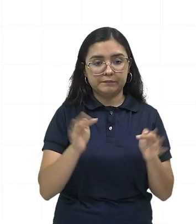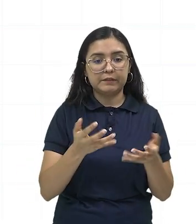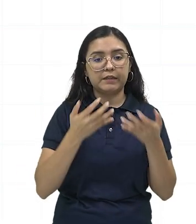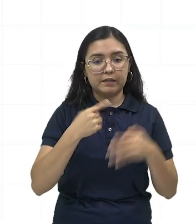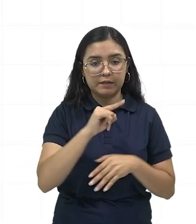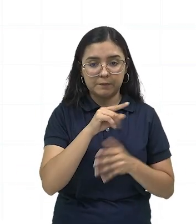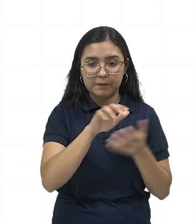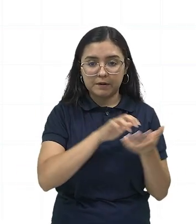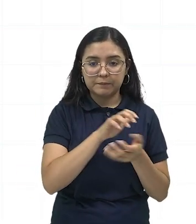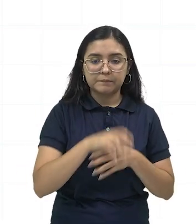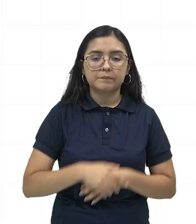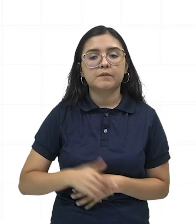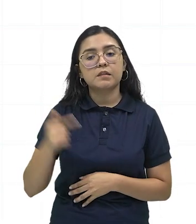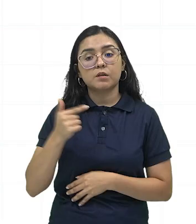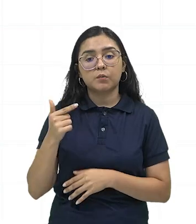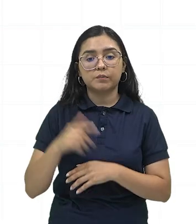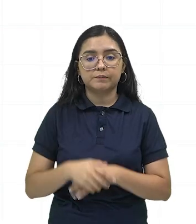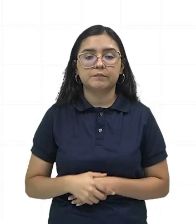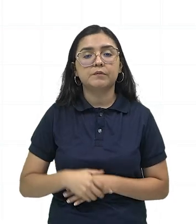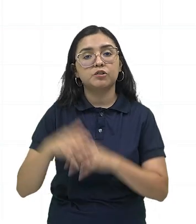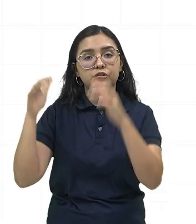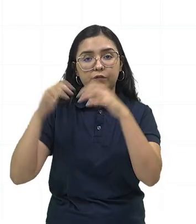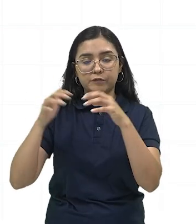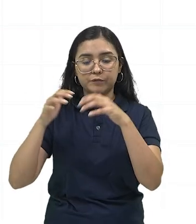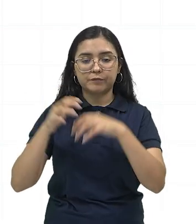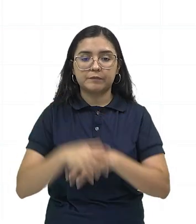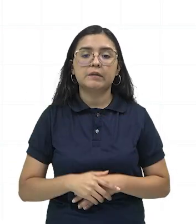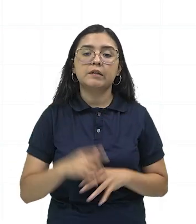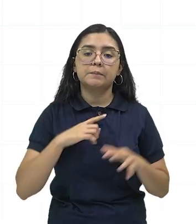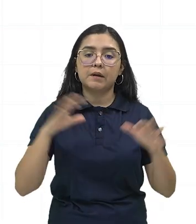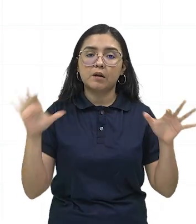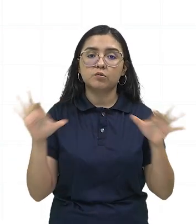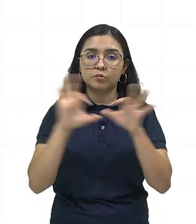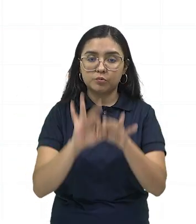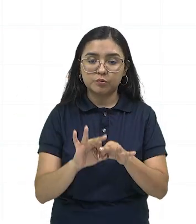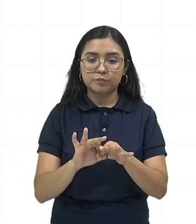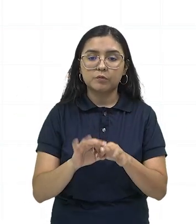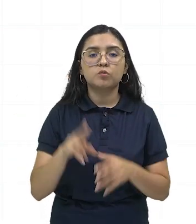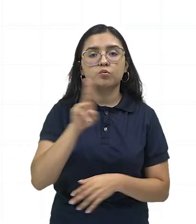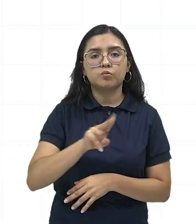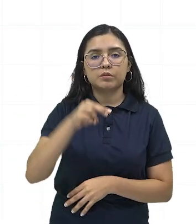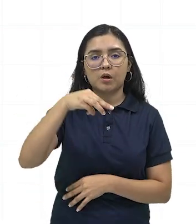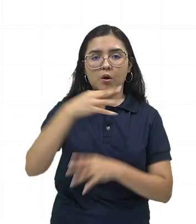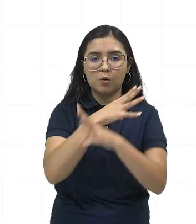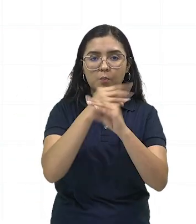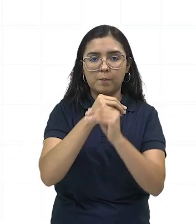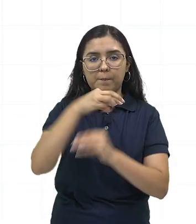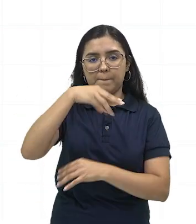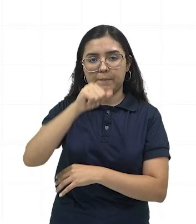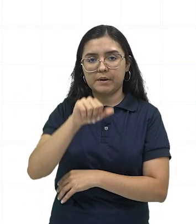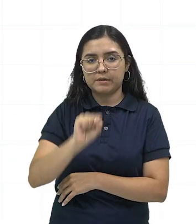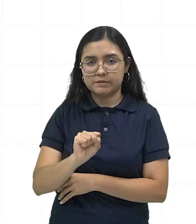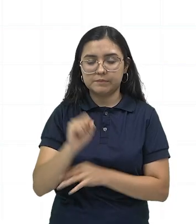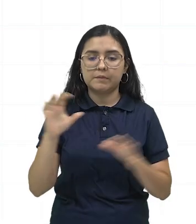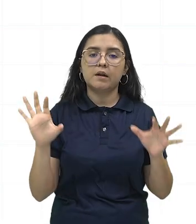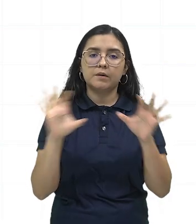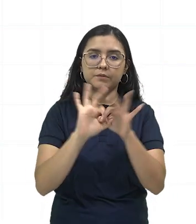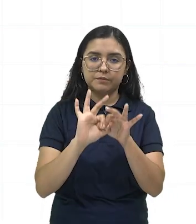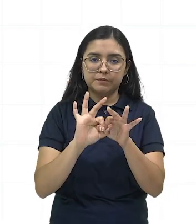parque. A minha segunda, estava chovendo. E para juntar as duas, o mais, a minha conjunção